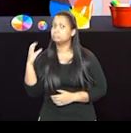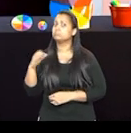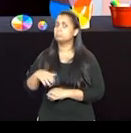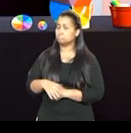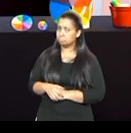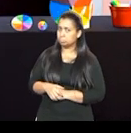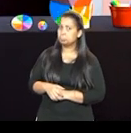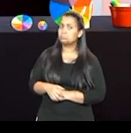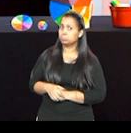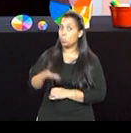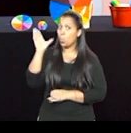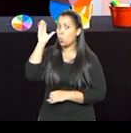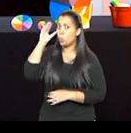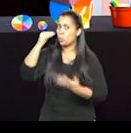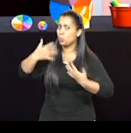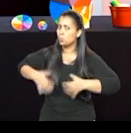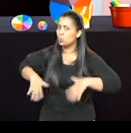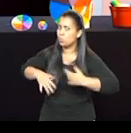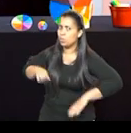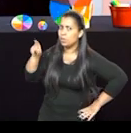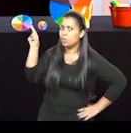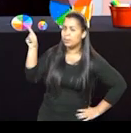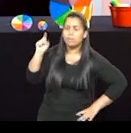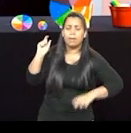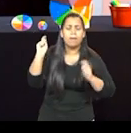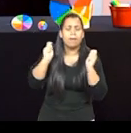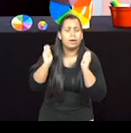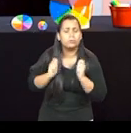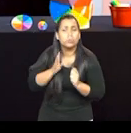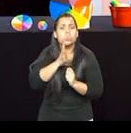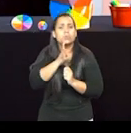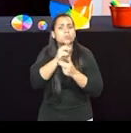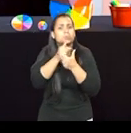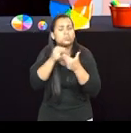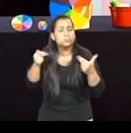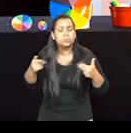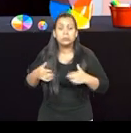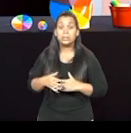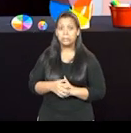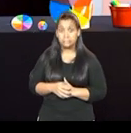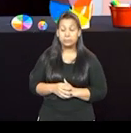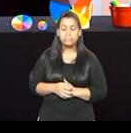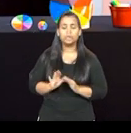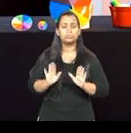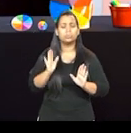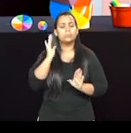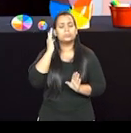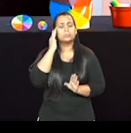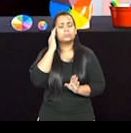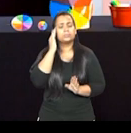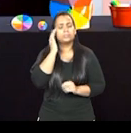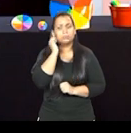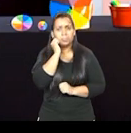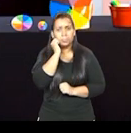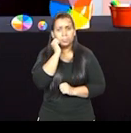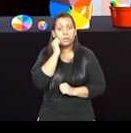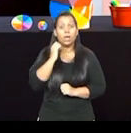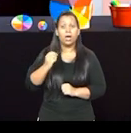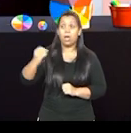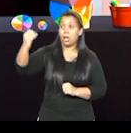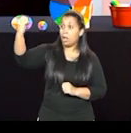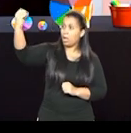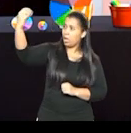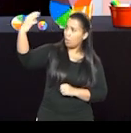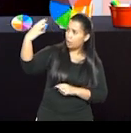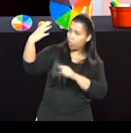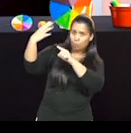inglês, muito curioso. Ele adorava conhecer as coisas e ele já sabia que a luz branca